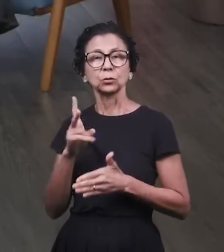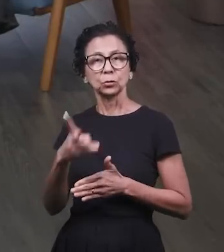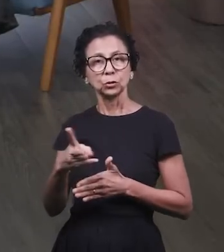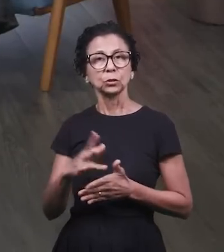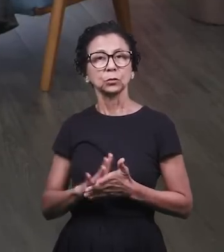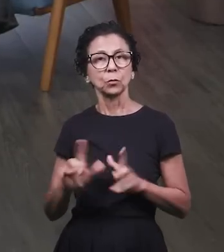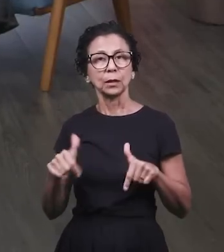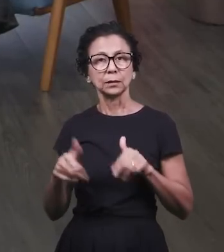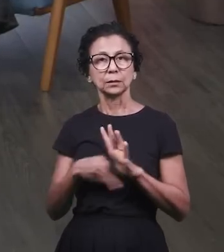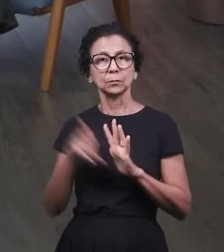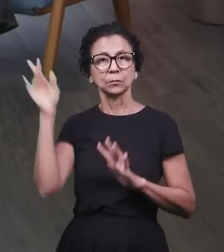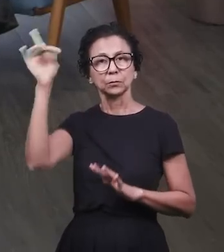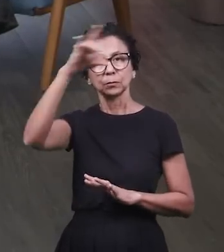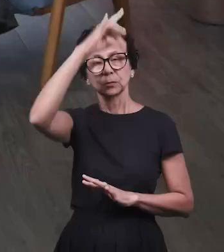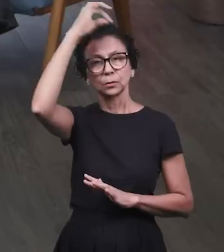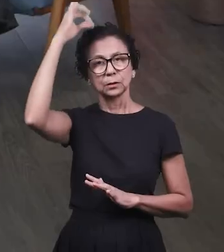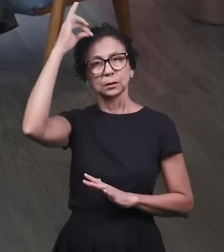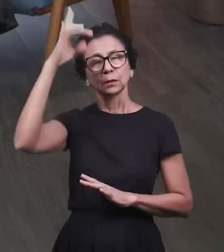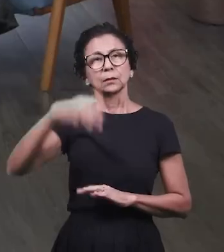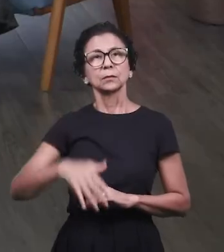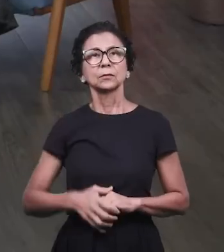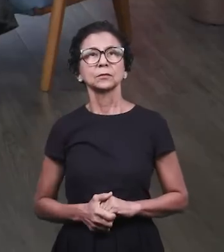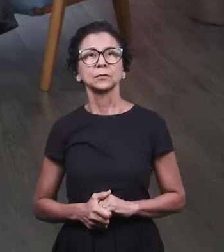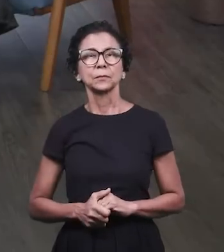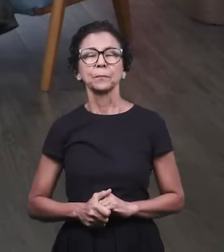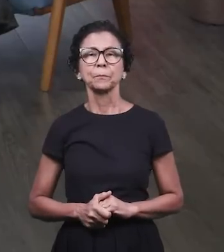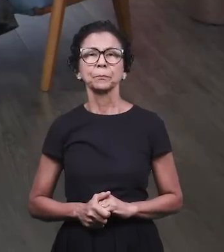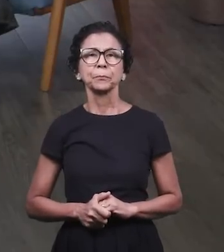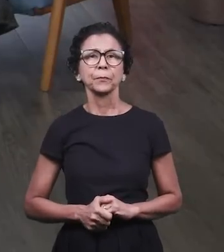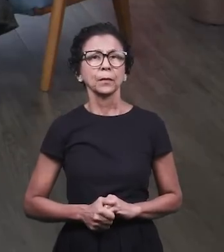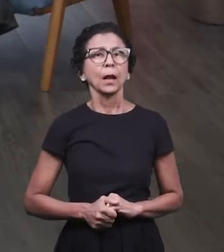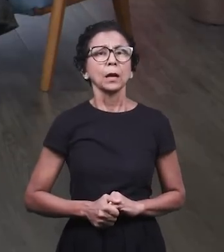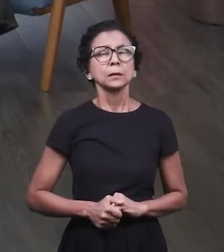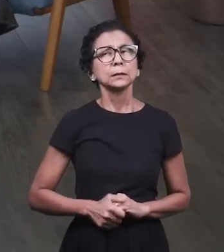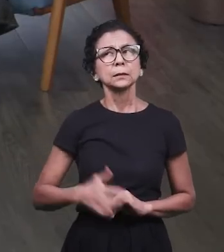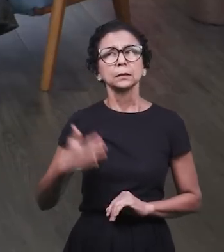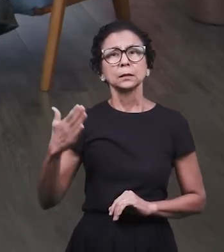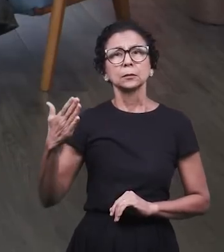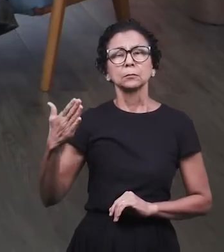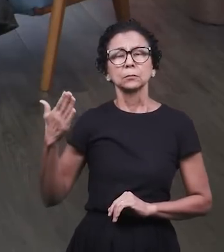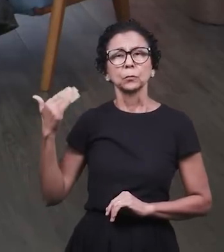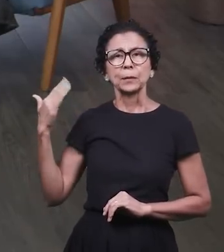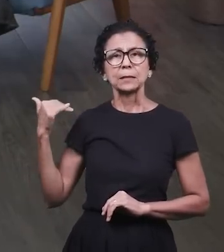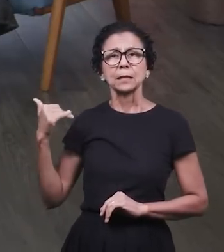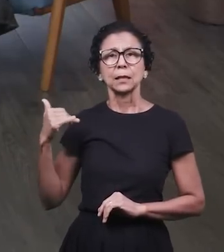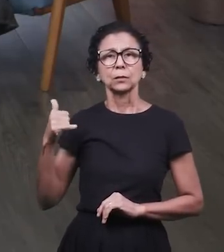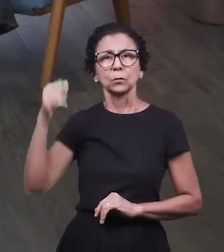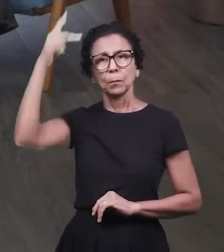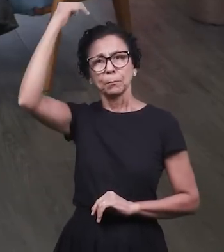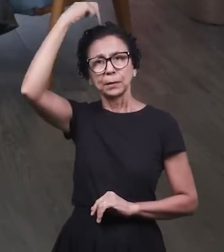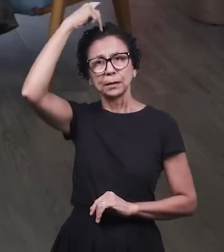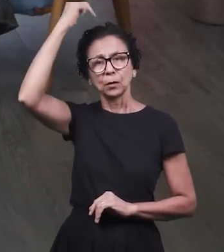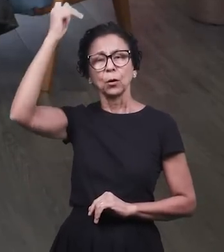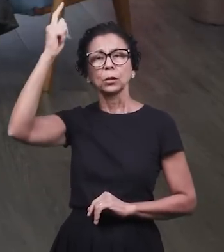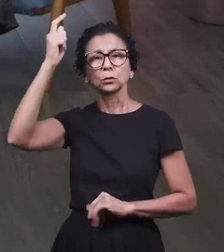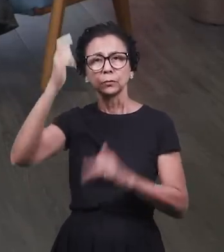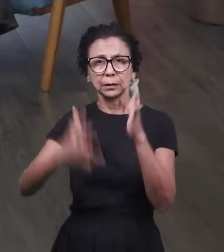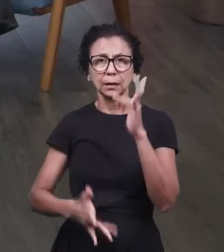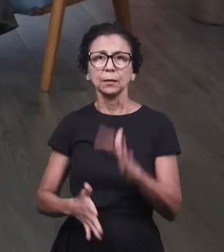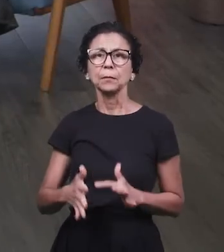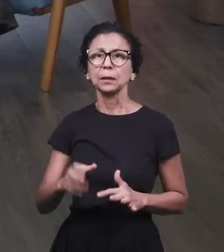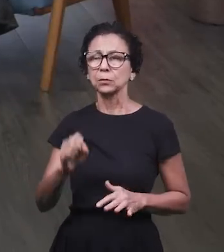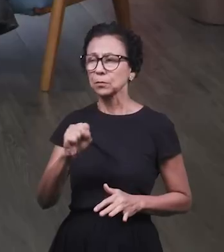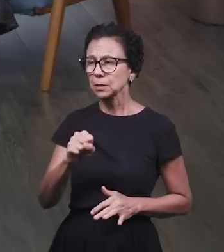das operações, das ações do Espírito Santo no meio da igreja. É porque o Pentecoste aconteceu? Aconteceu. Mas para muitos se tornou um